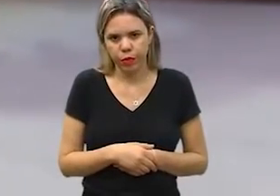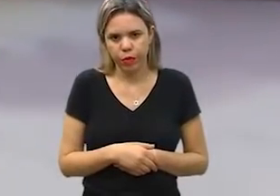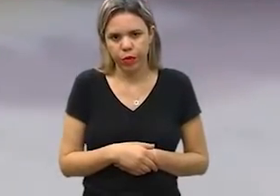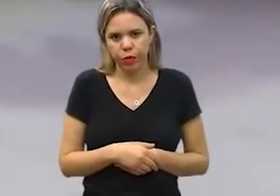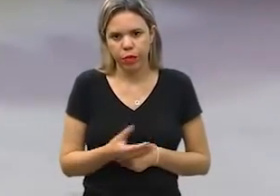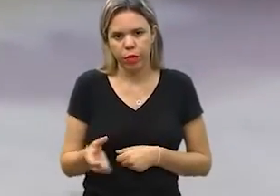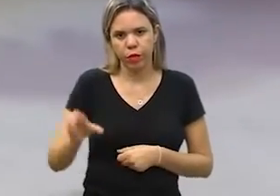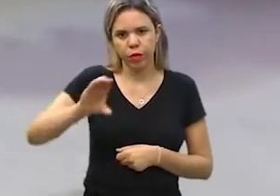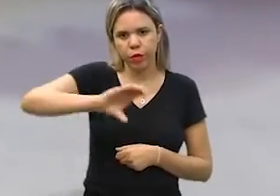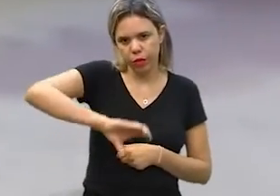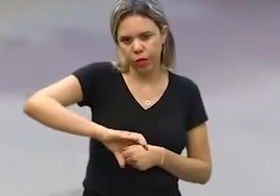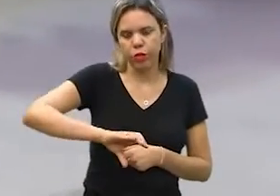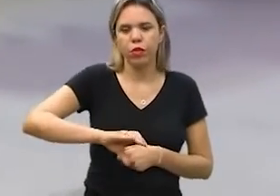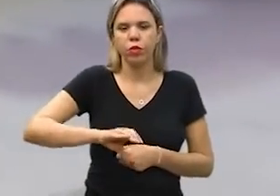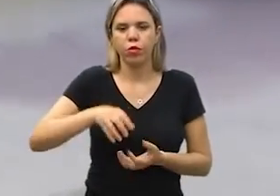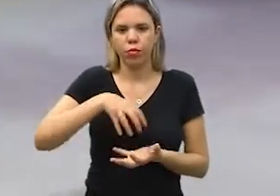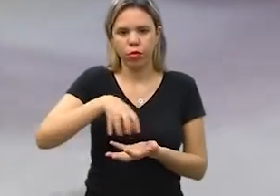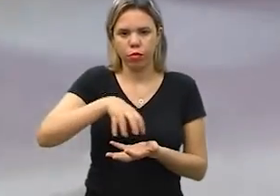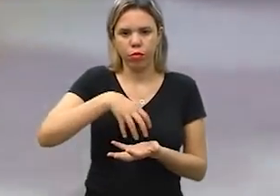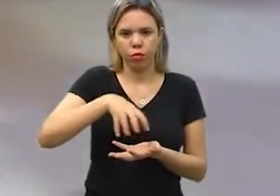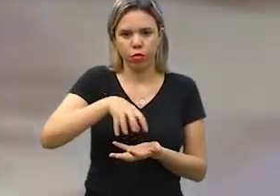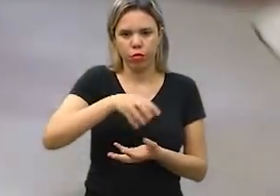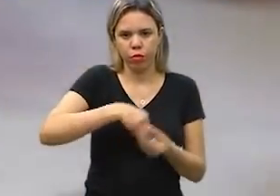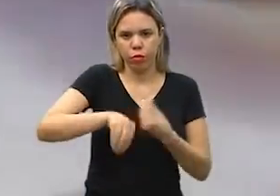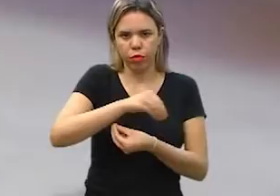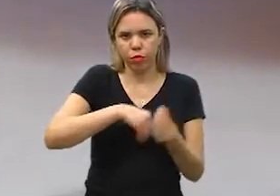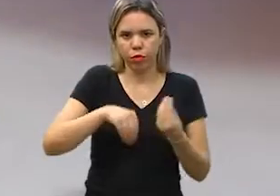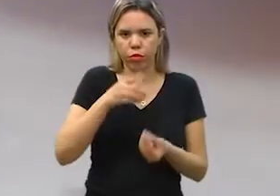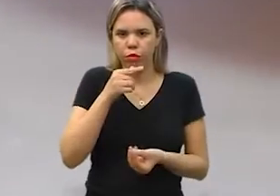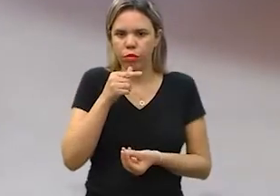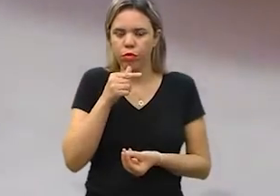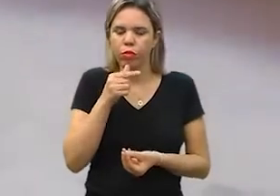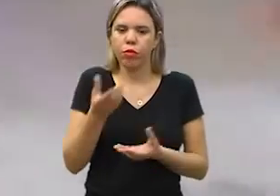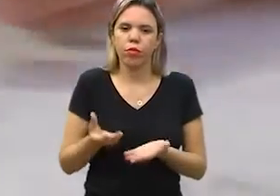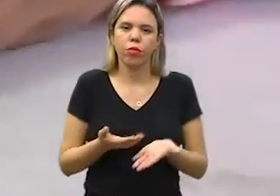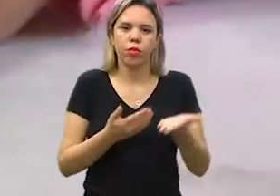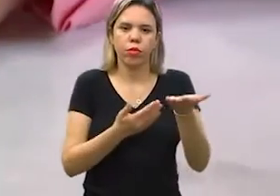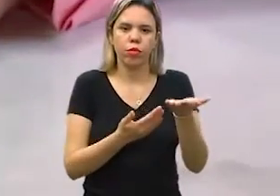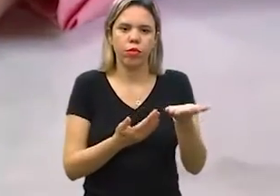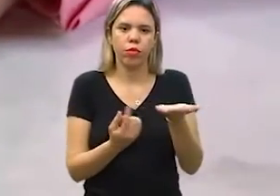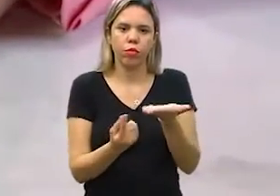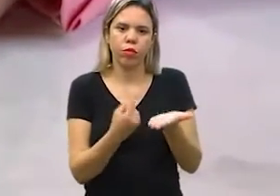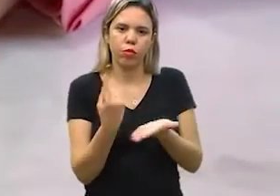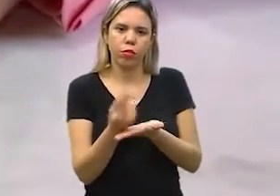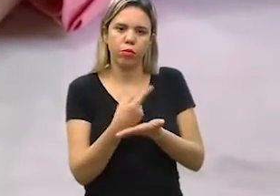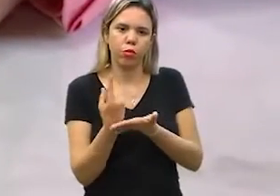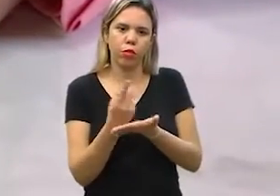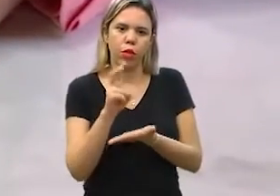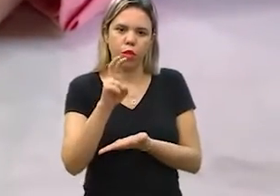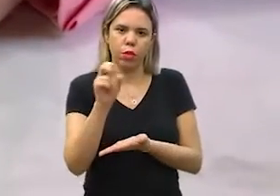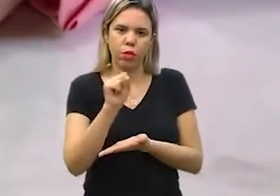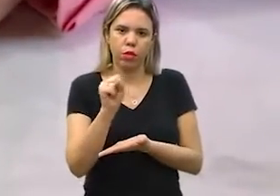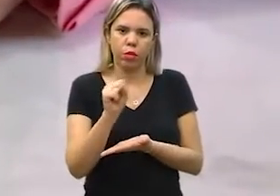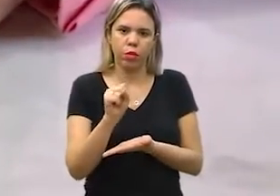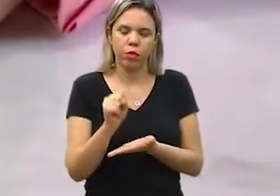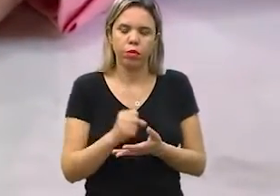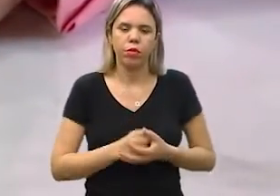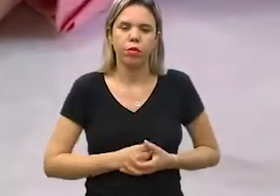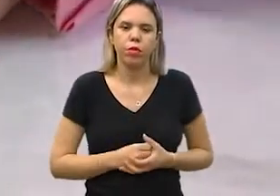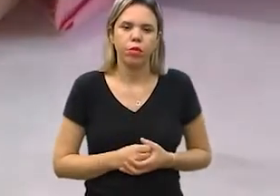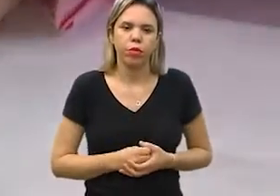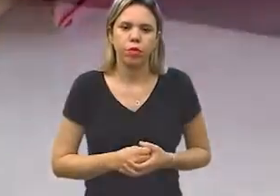Agora, você vai hidratar a gelatina. Misture ela na água e leve ao micro-ondas por 5 segundos.